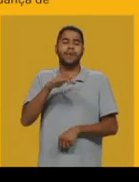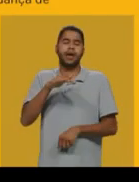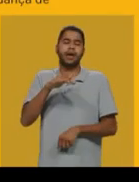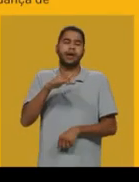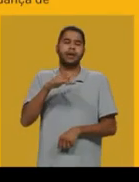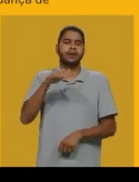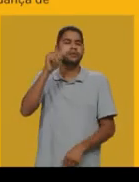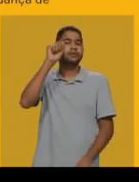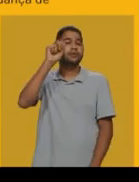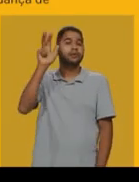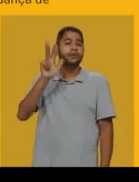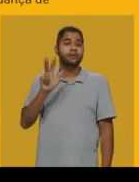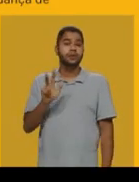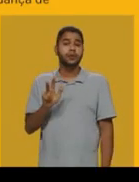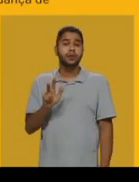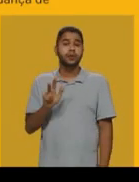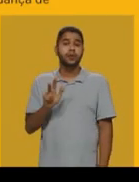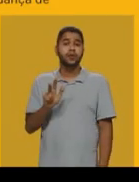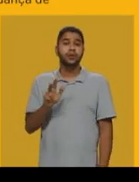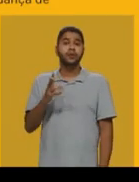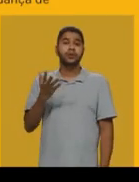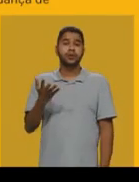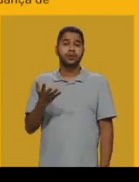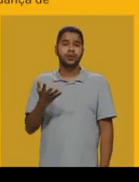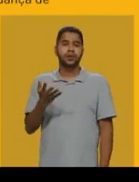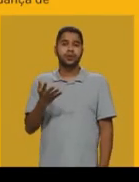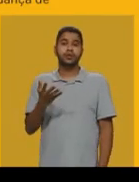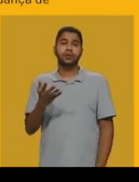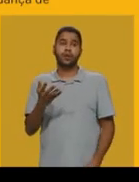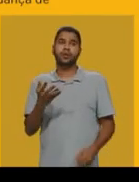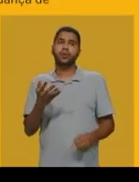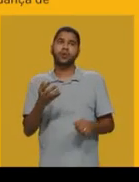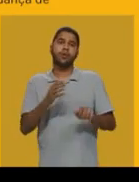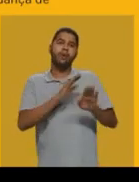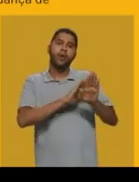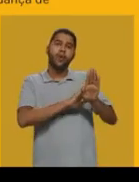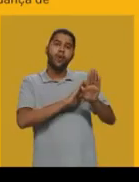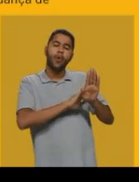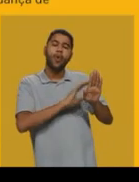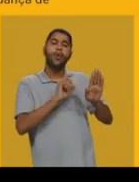o pressuposto existe outro filho,